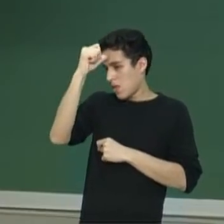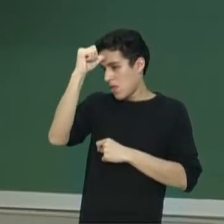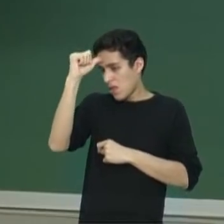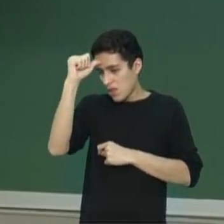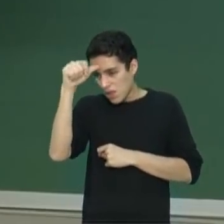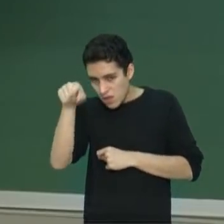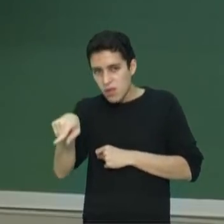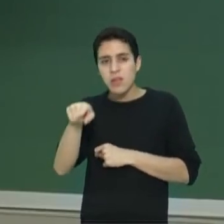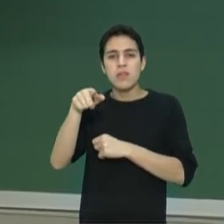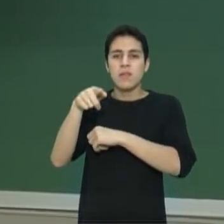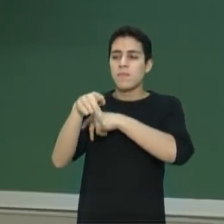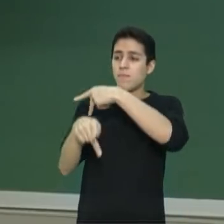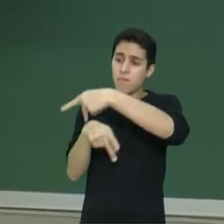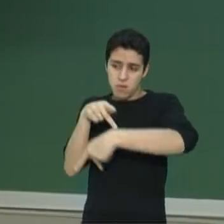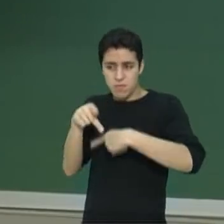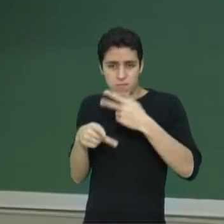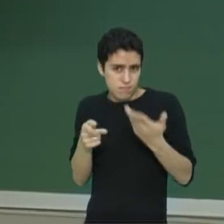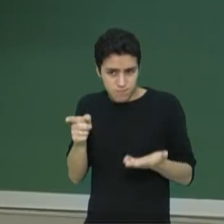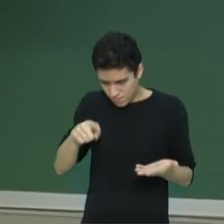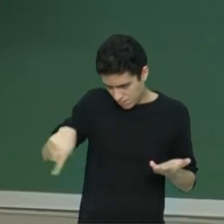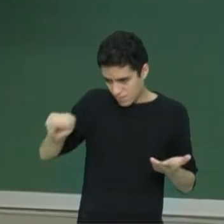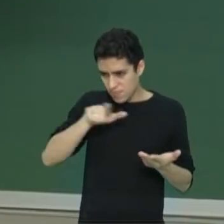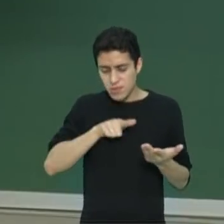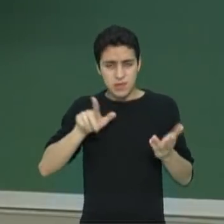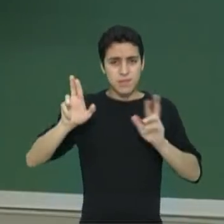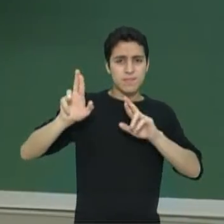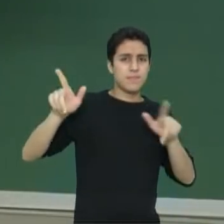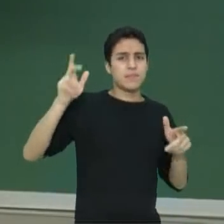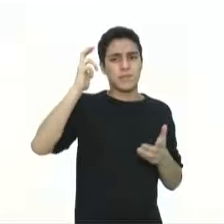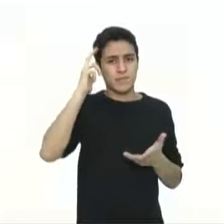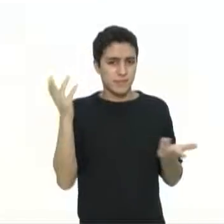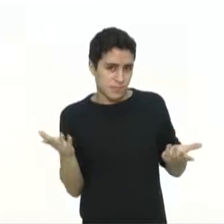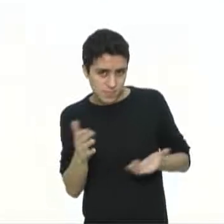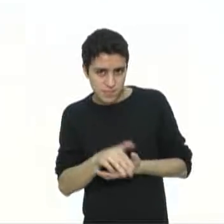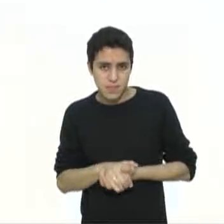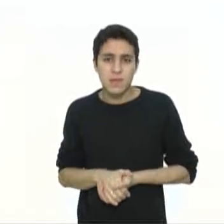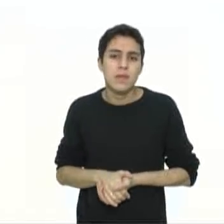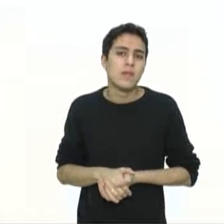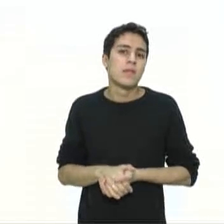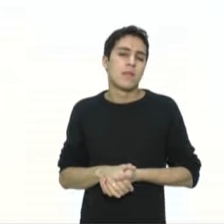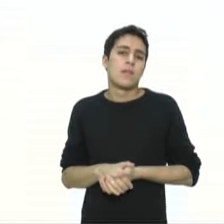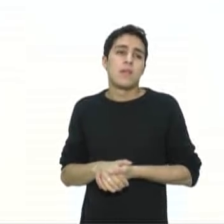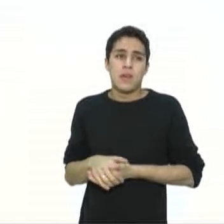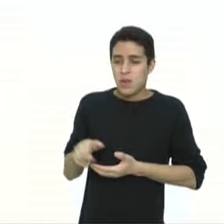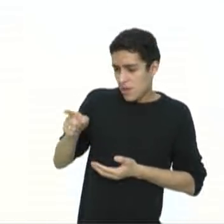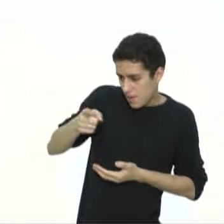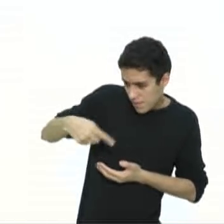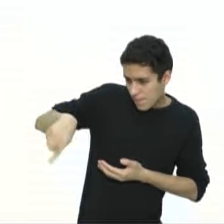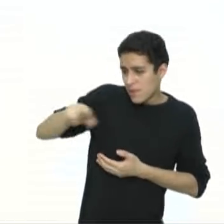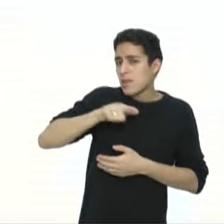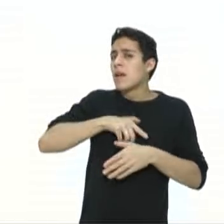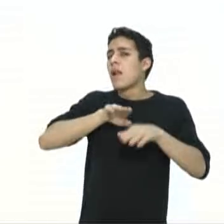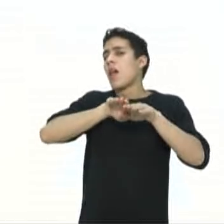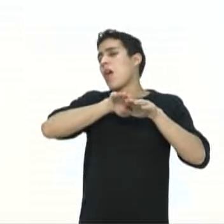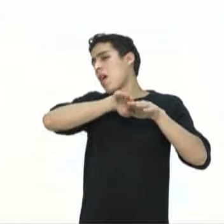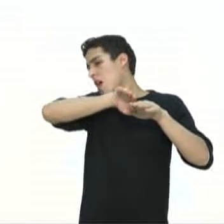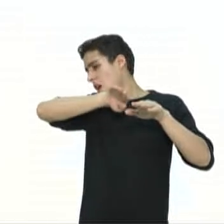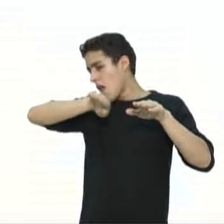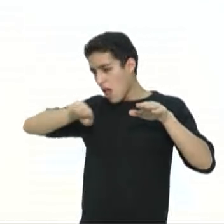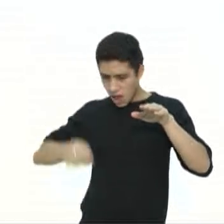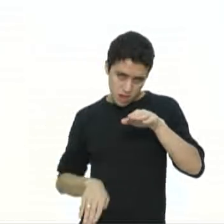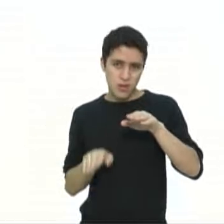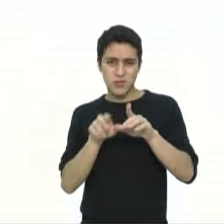né? Esse povo que tem uma cultura muito distante da nossa. Porém, eles têm lá um desequilíbrio social muito grande, porque